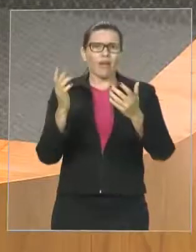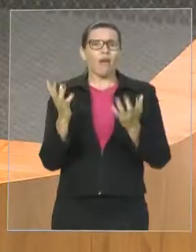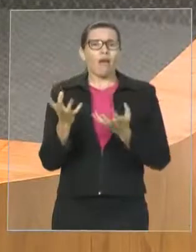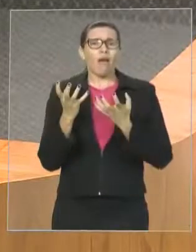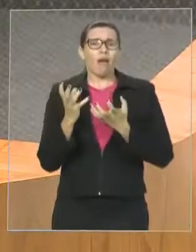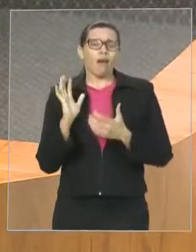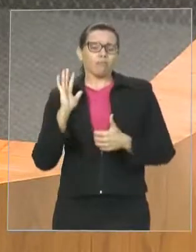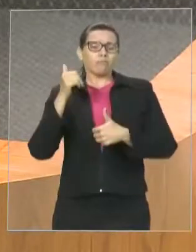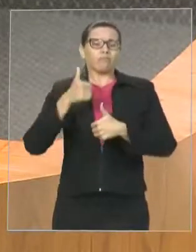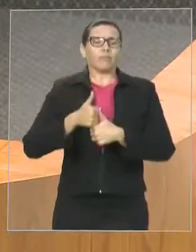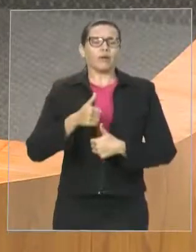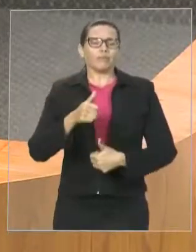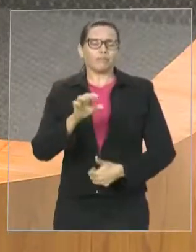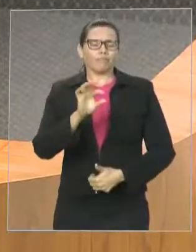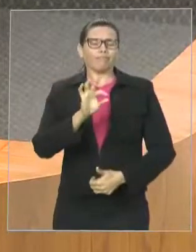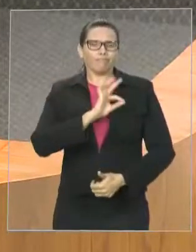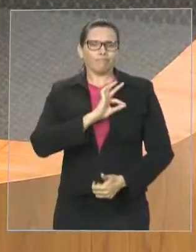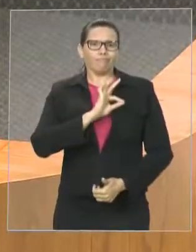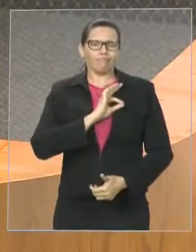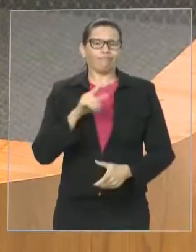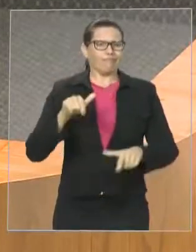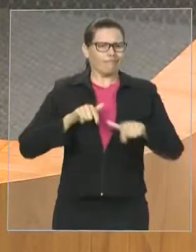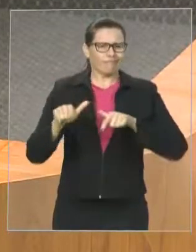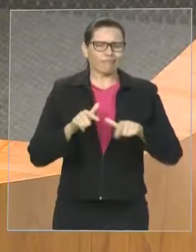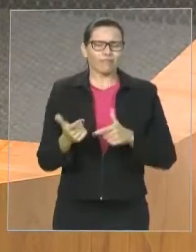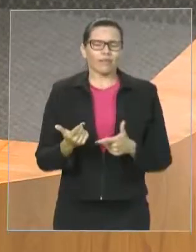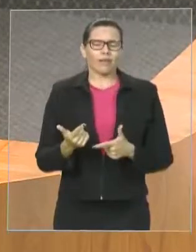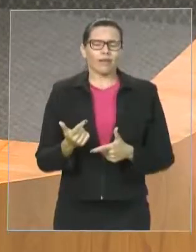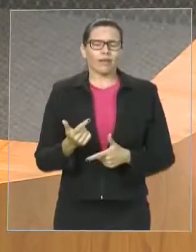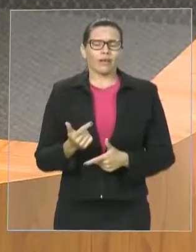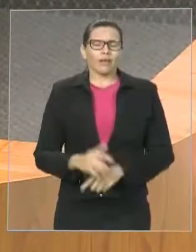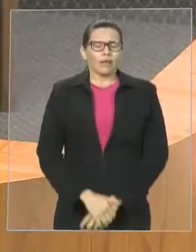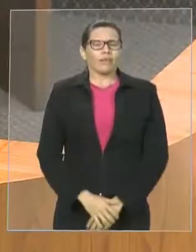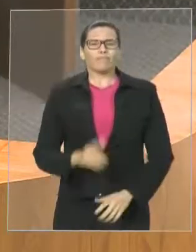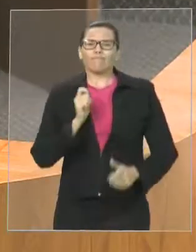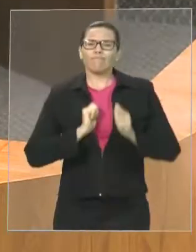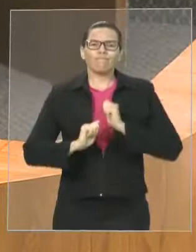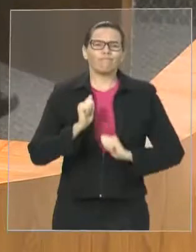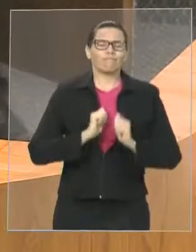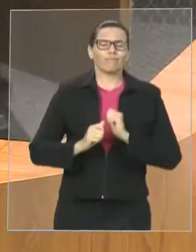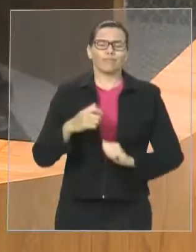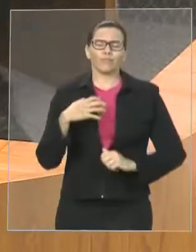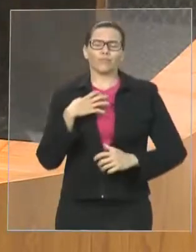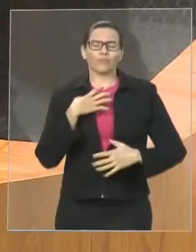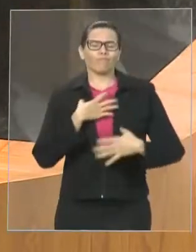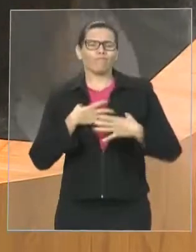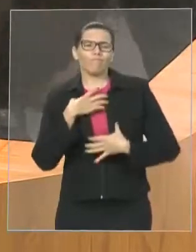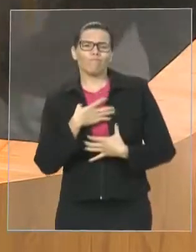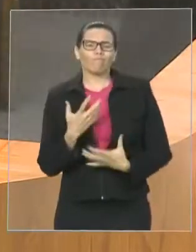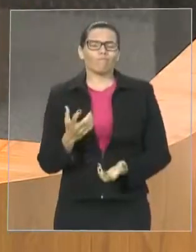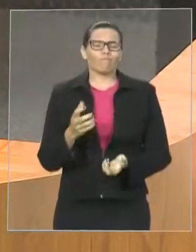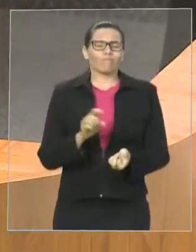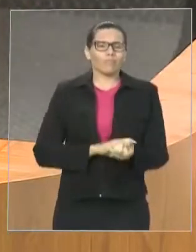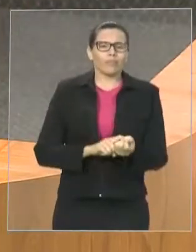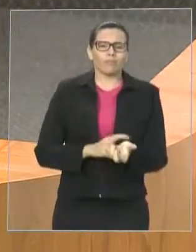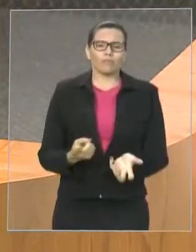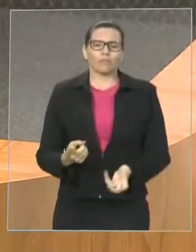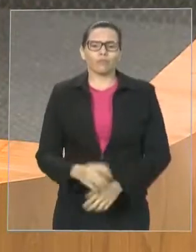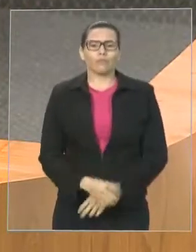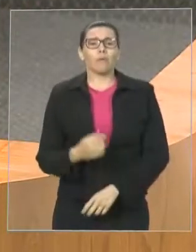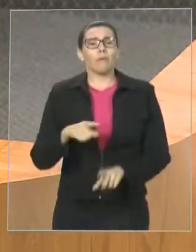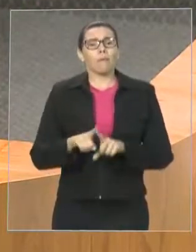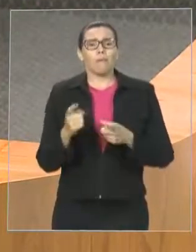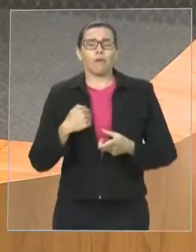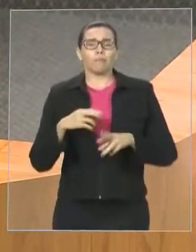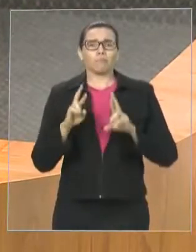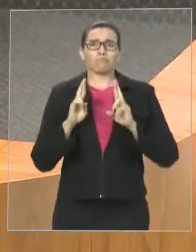no quadro da Polícia Militar. Eu espero que a gente possa ter um desfecho favorável e que a gente possa contemplar,